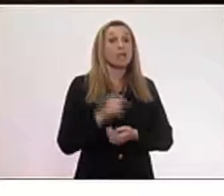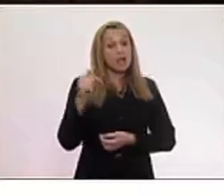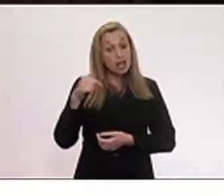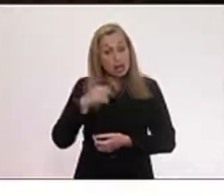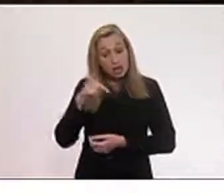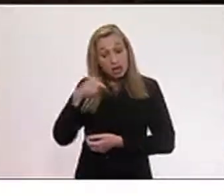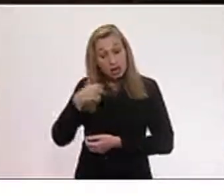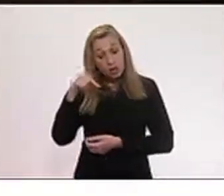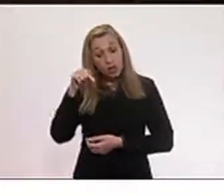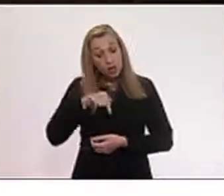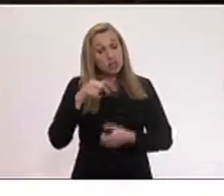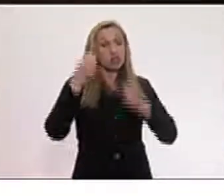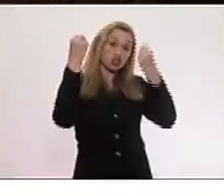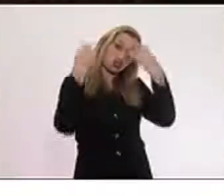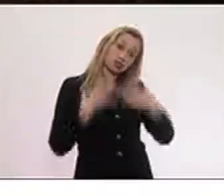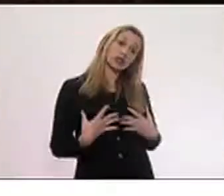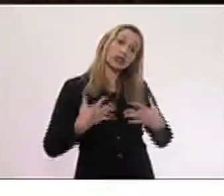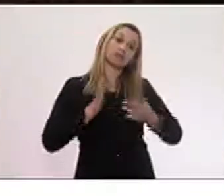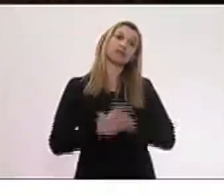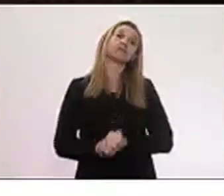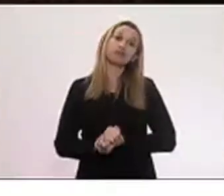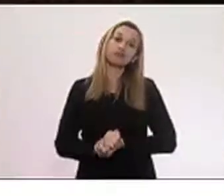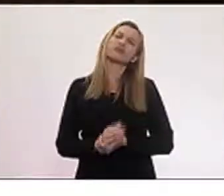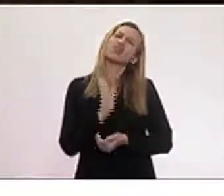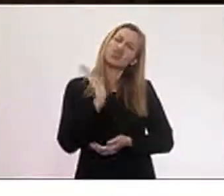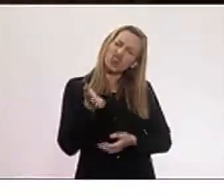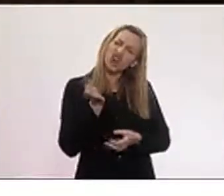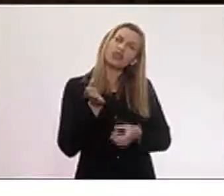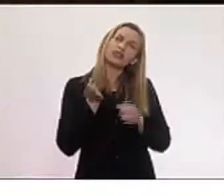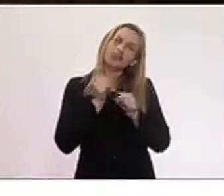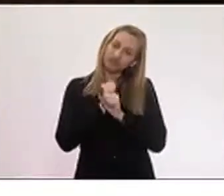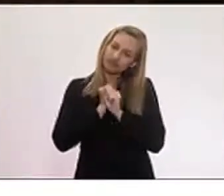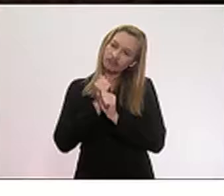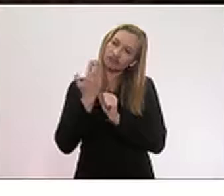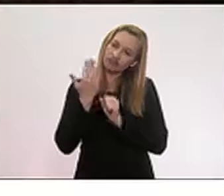explicar. Já de algum tempo,